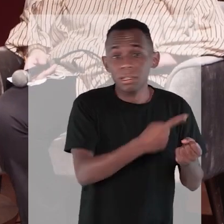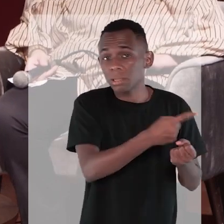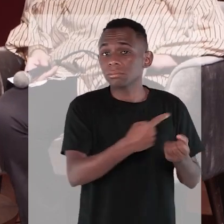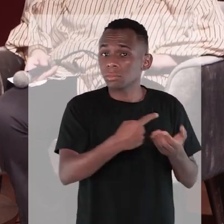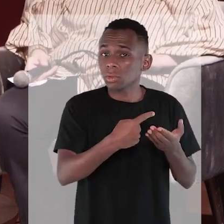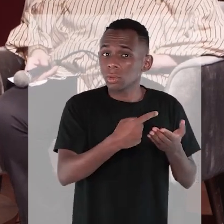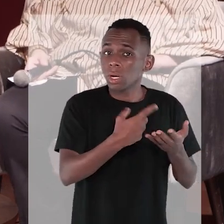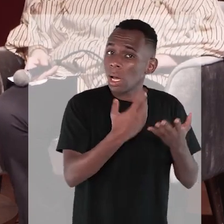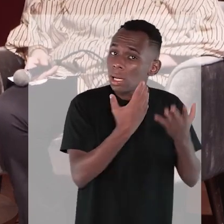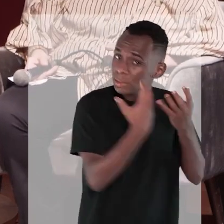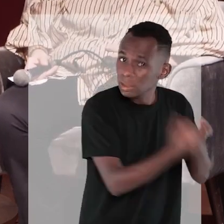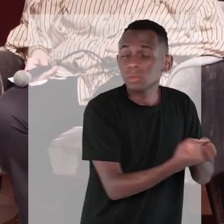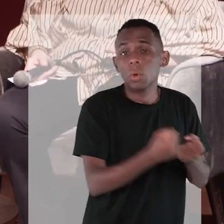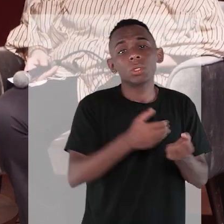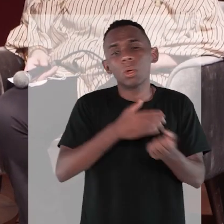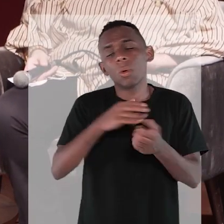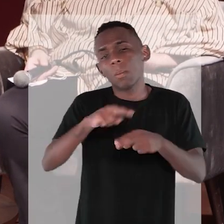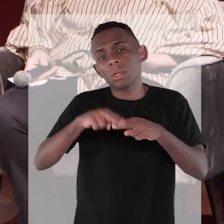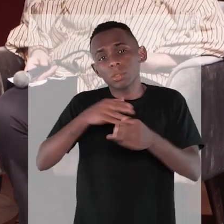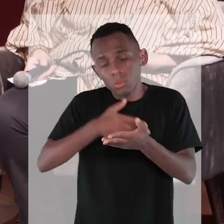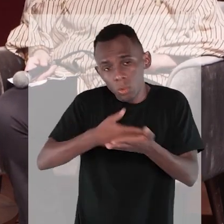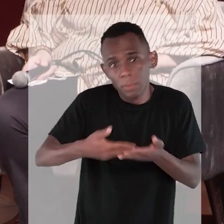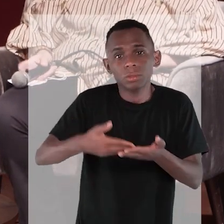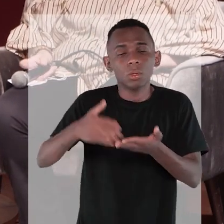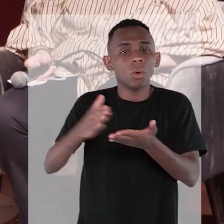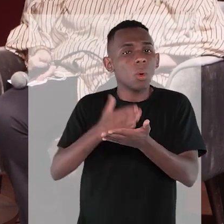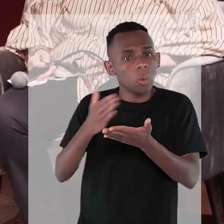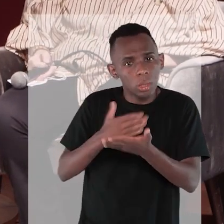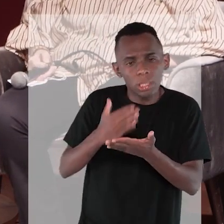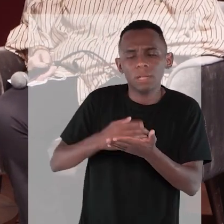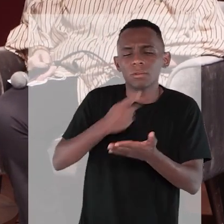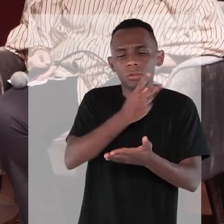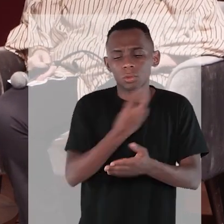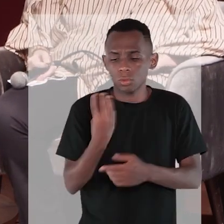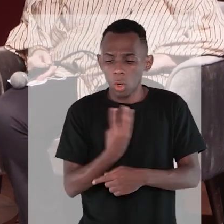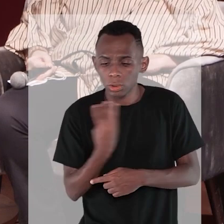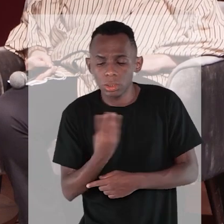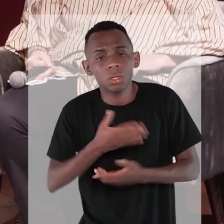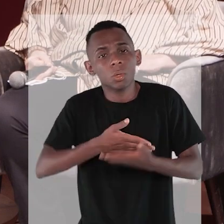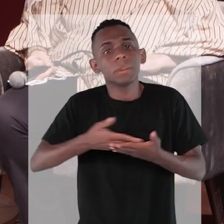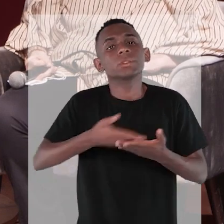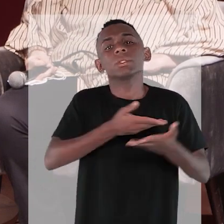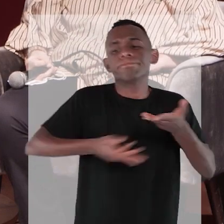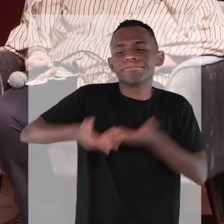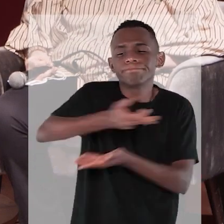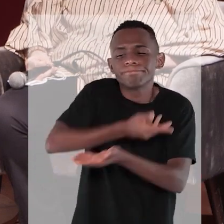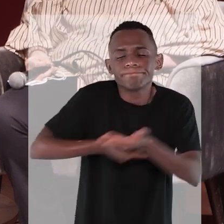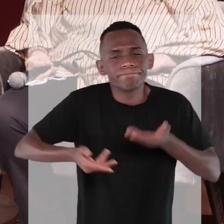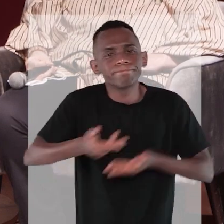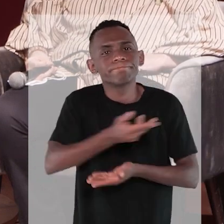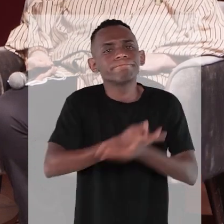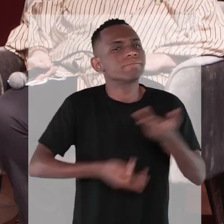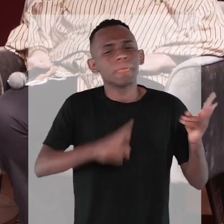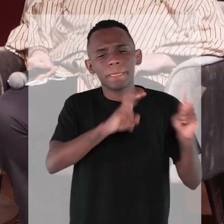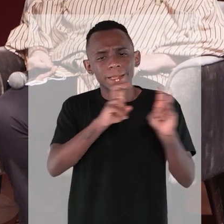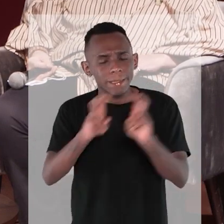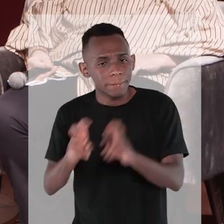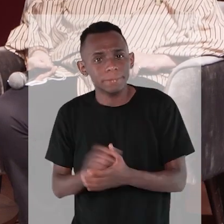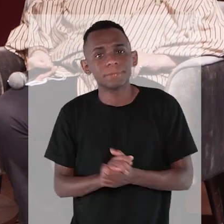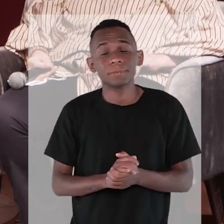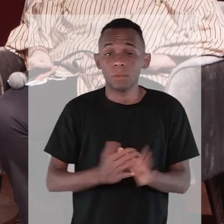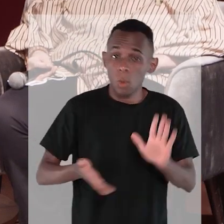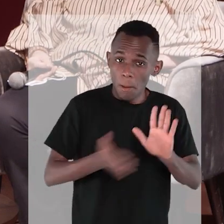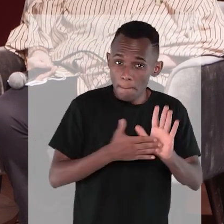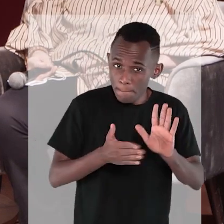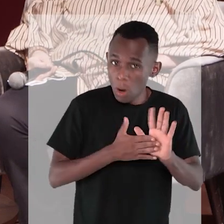assim começou o livro. Né? Começamos a discutir, a conversar, fizemos uma proposta, né, do livro,